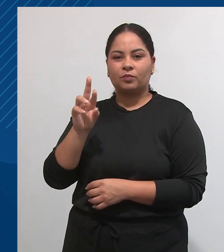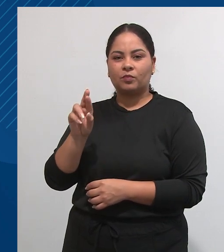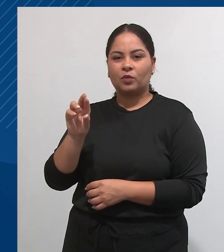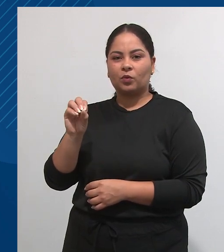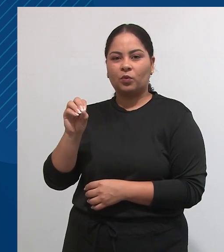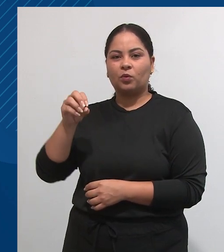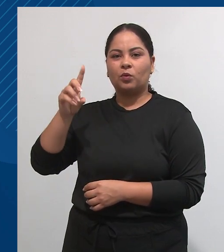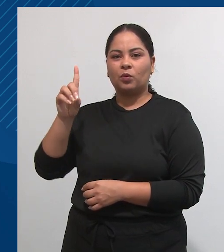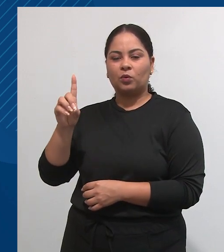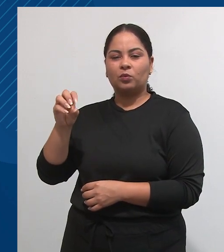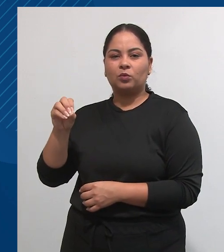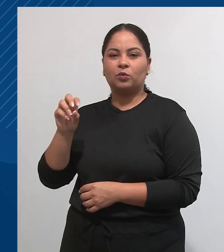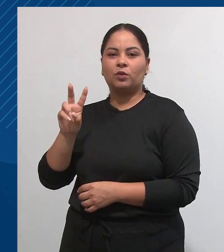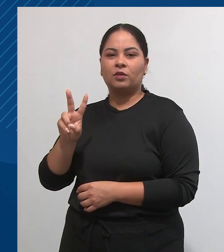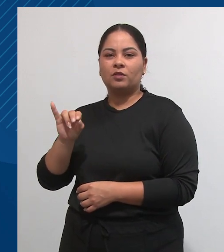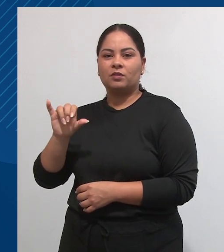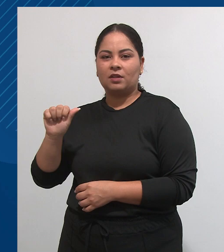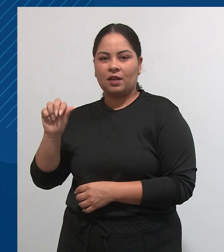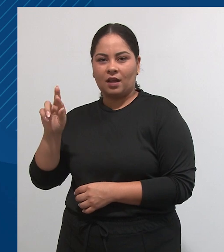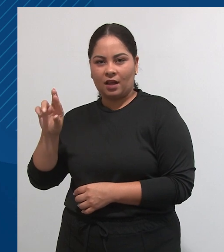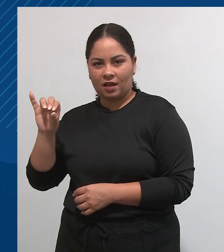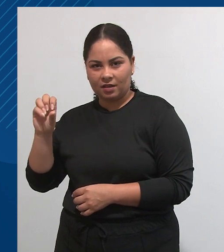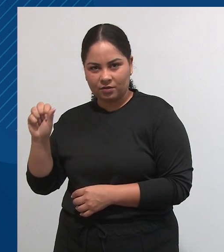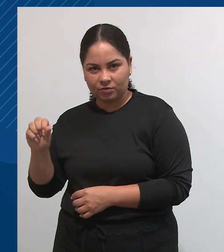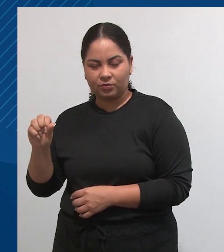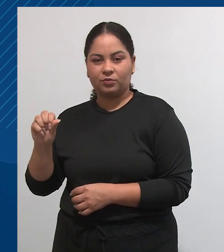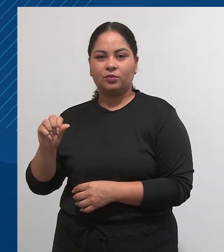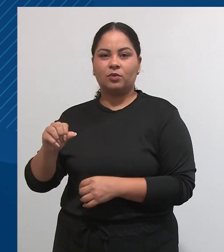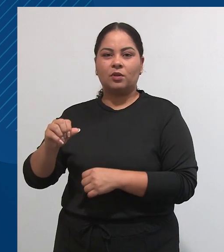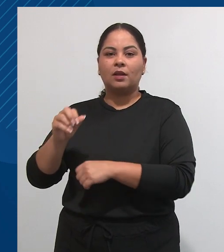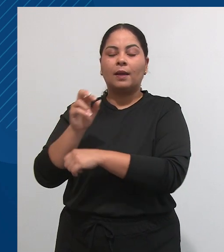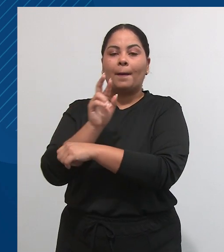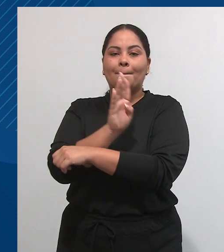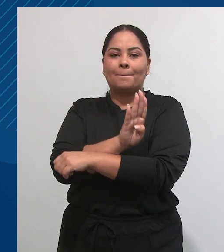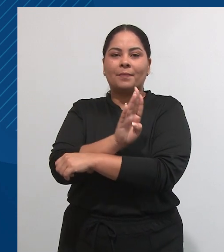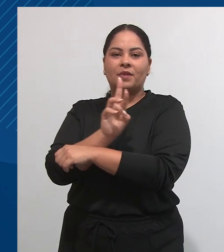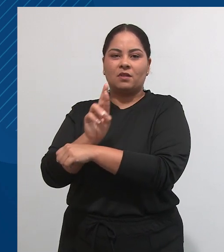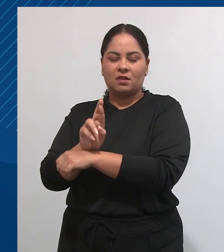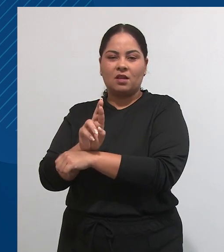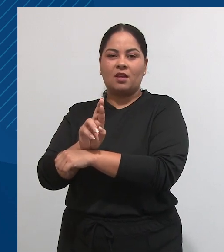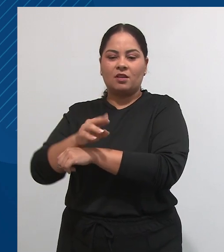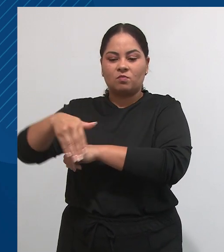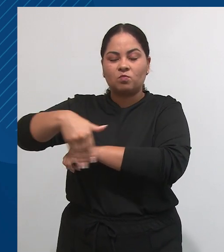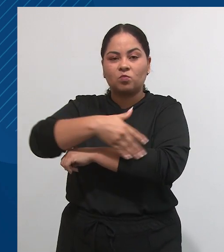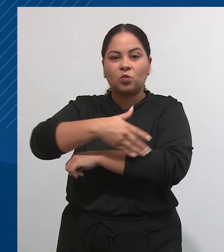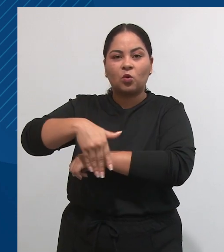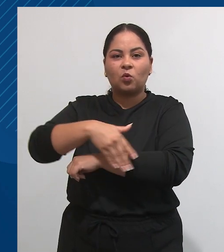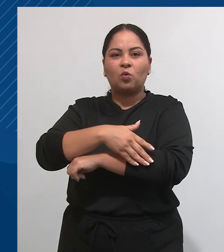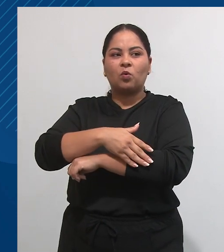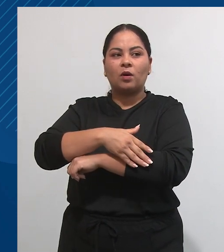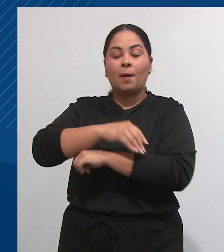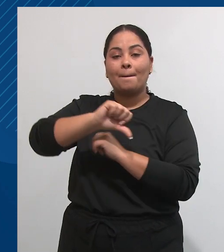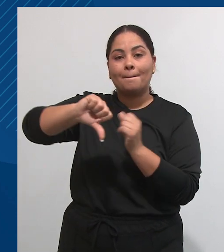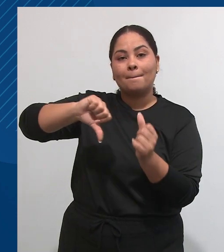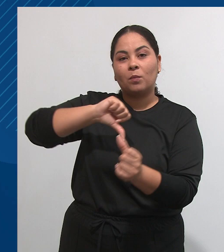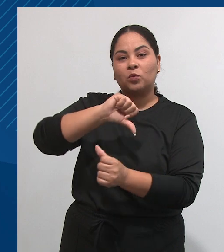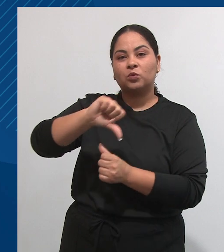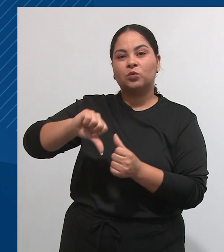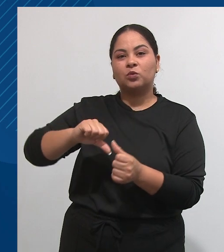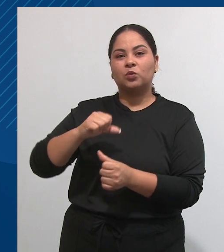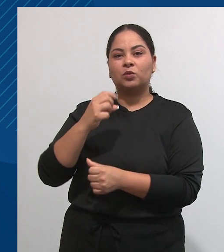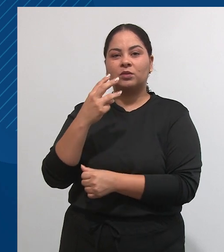que inicialmente era a BR-29, passou a ser a BR-364, né, que